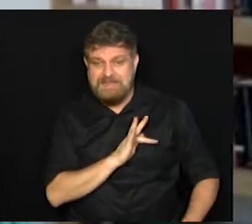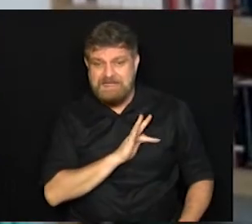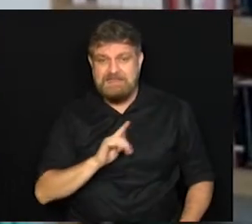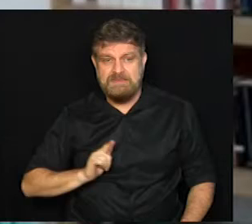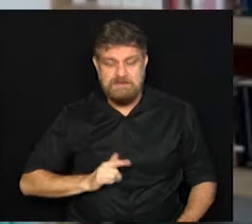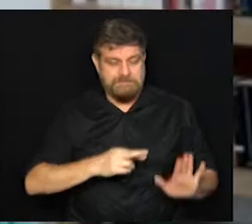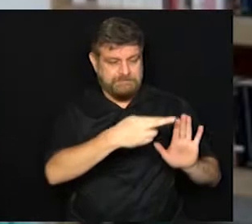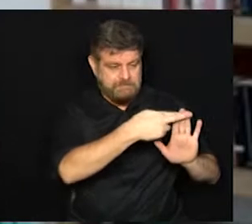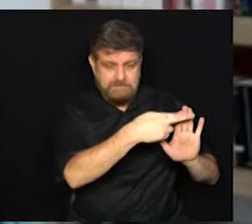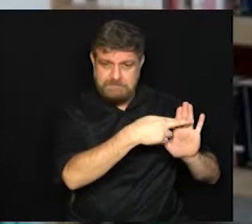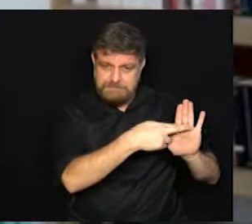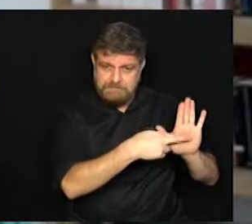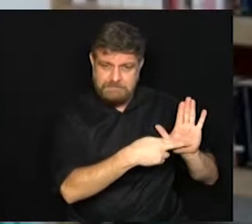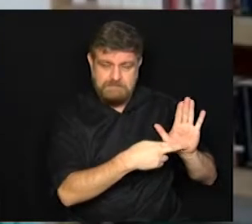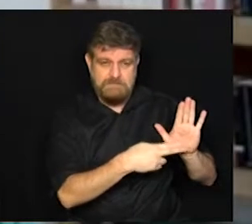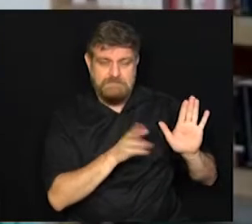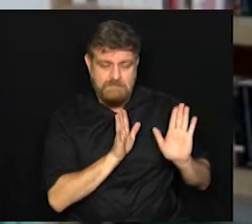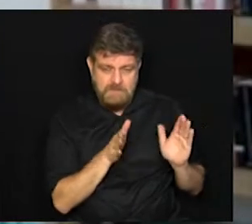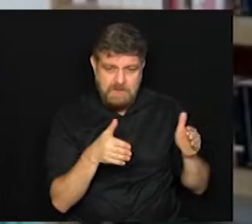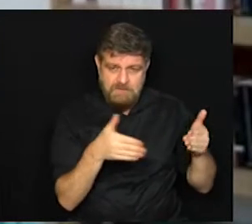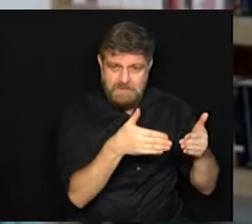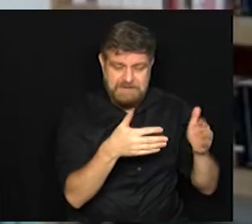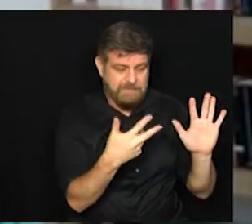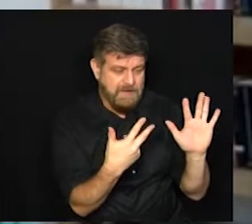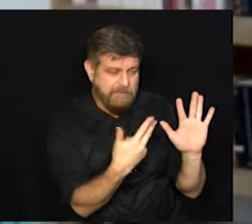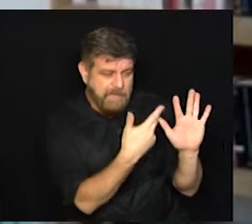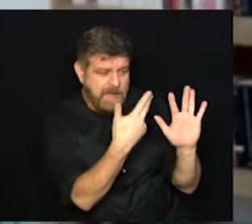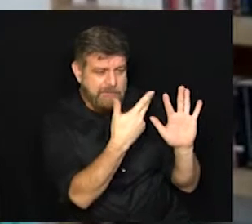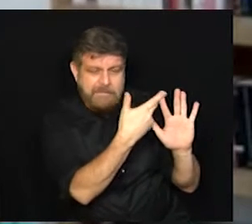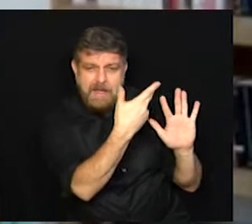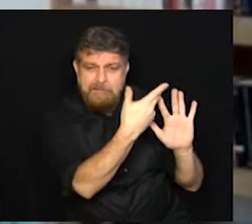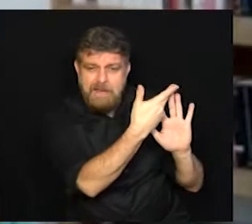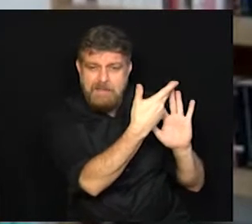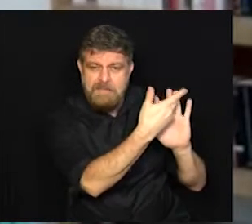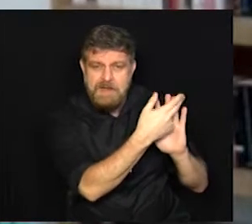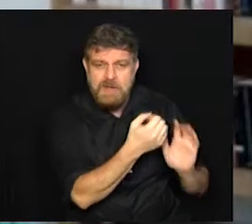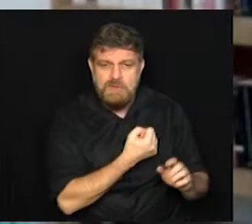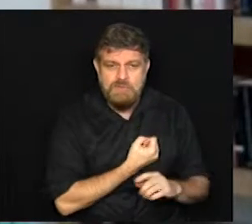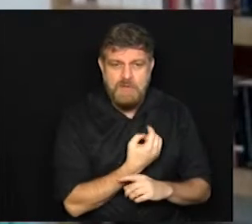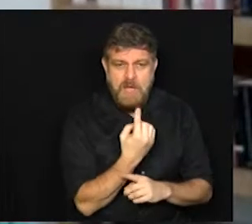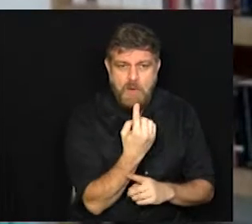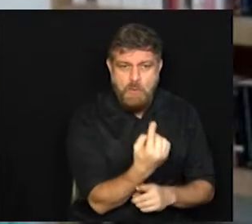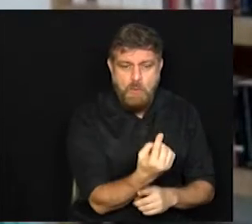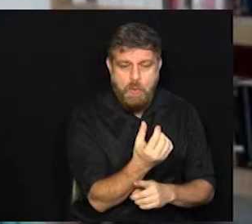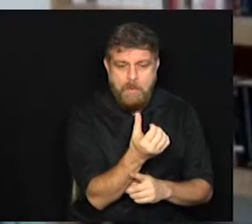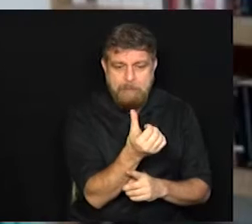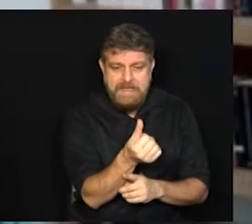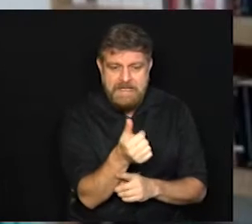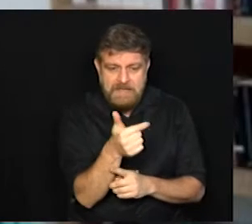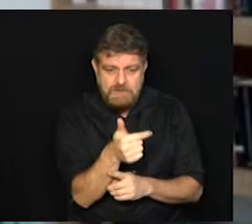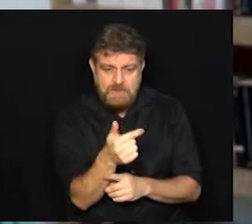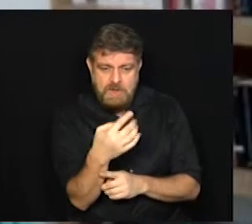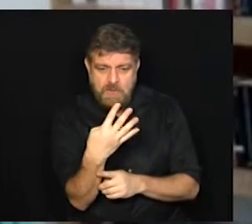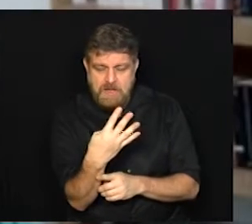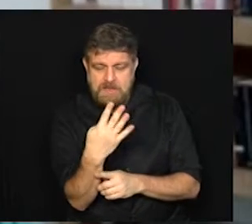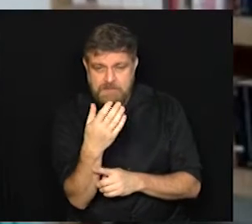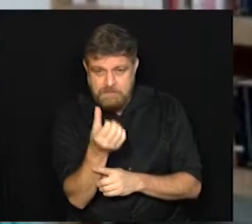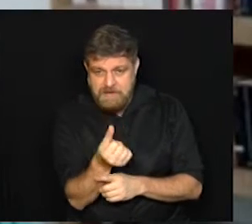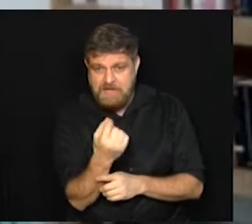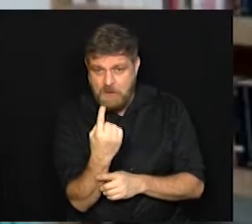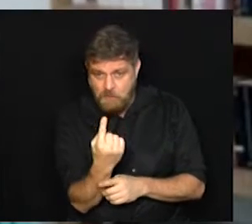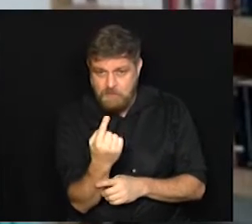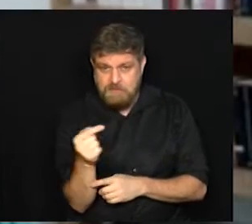tem indicações em específico, a NBR 162461, e ela coloca uma série